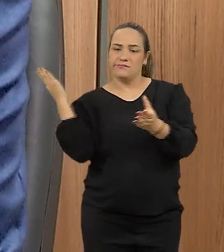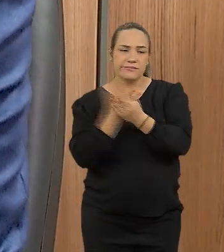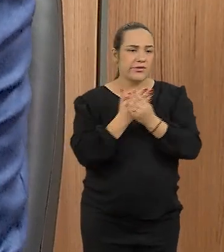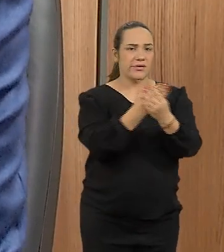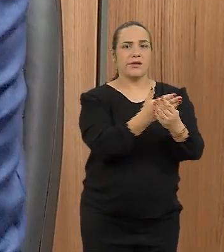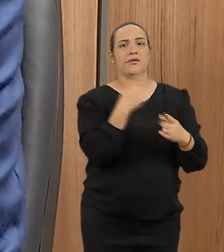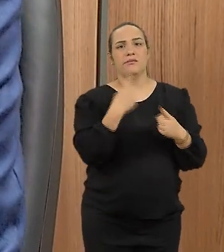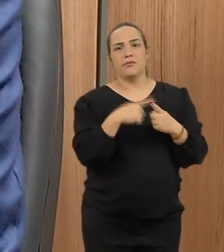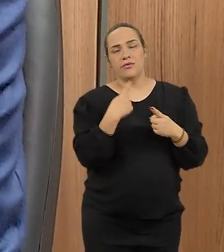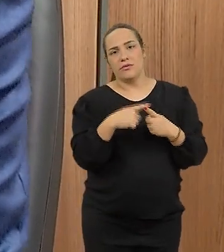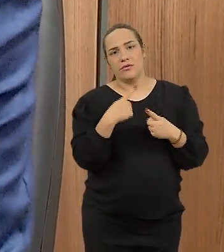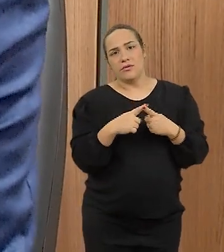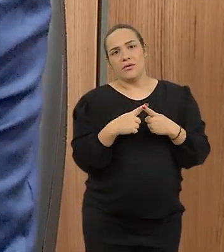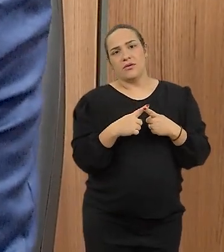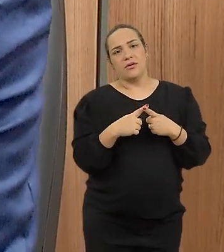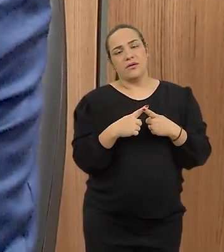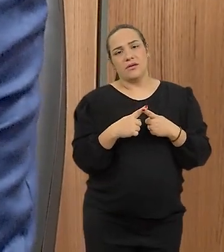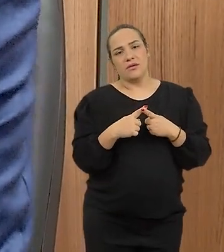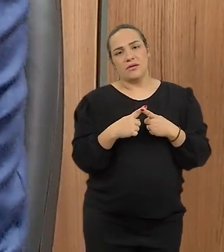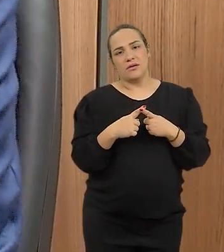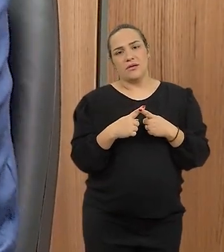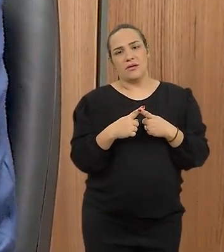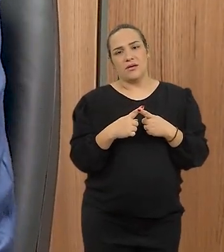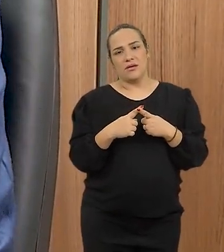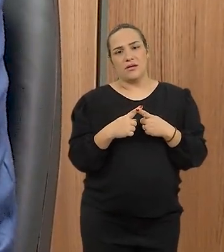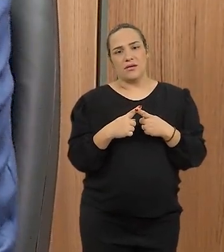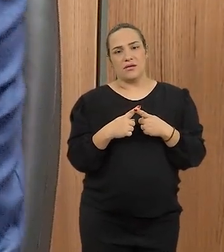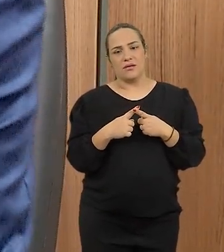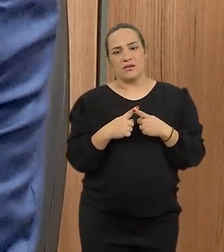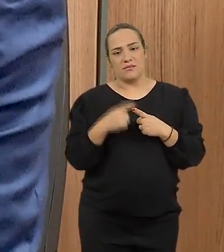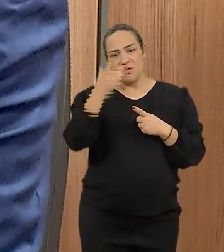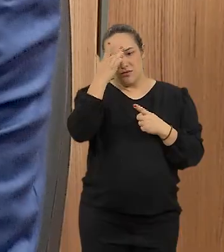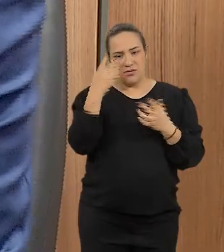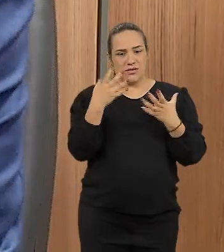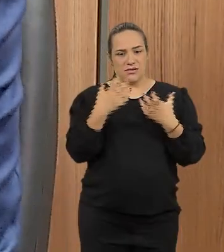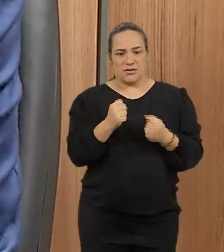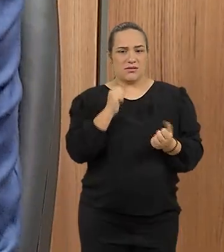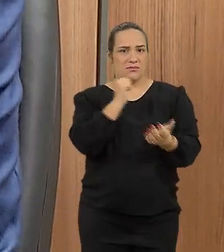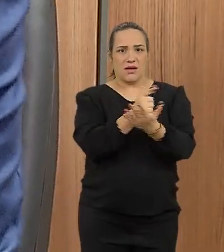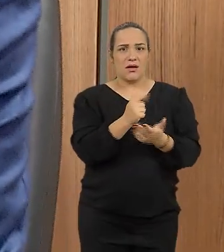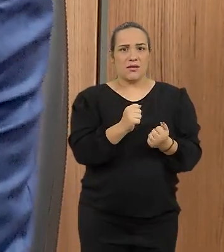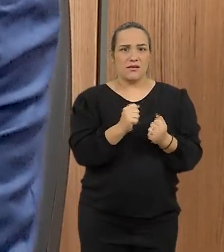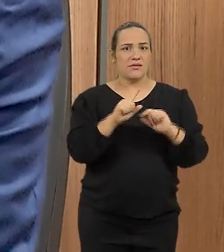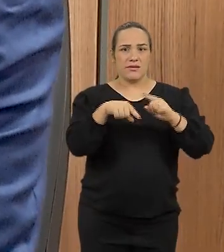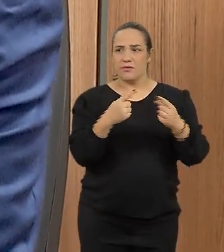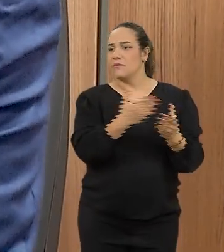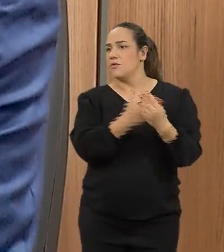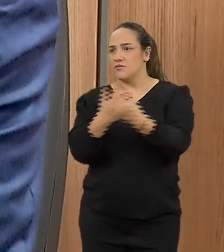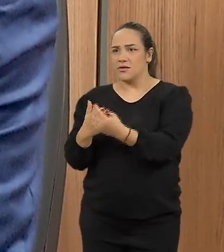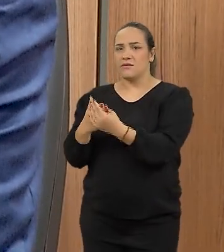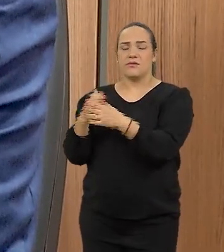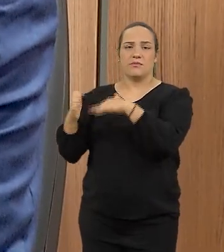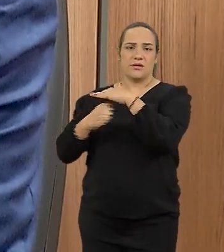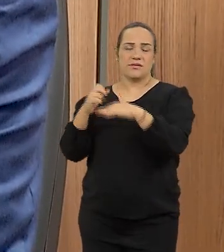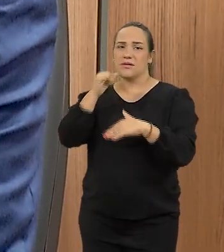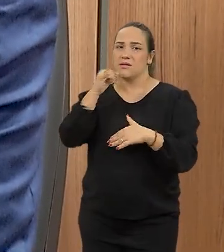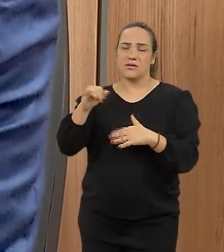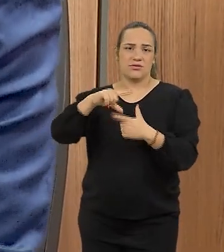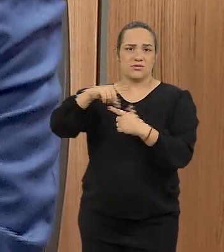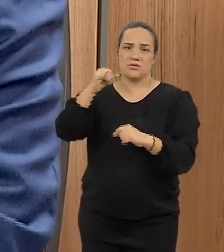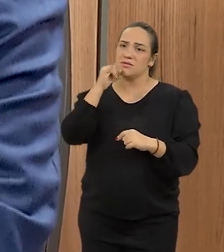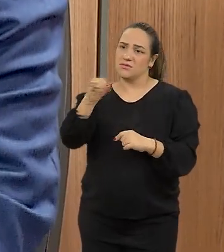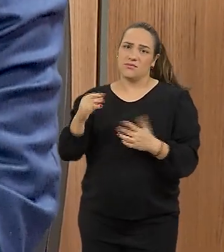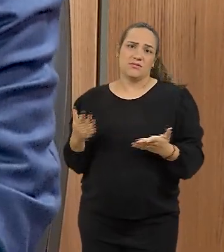aparelhos por queda de energia, em que as seguradoras, sem muito cuidado, aceitam o pagamento e depois se voltam contra a